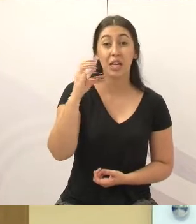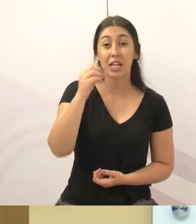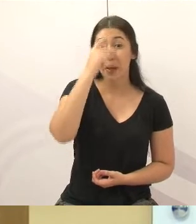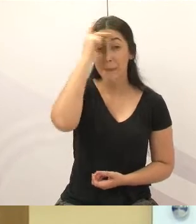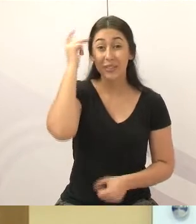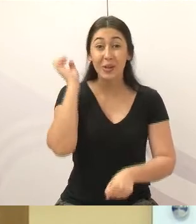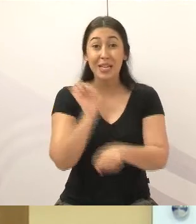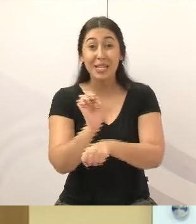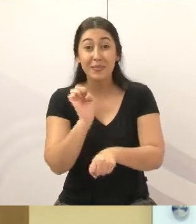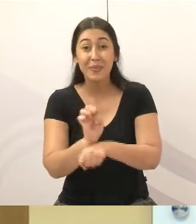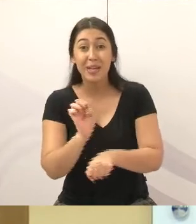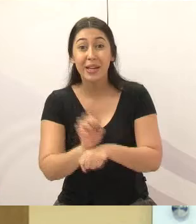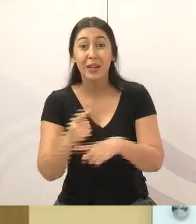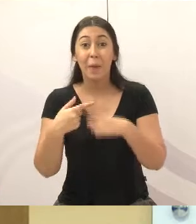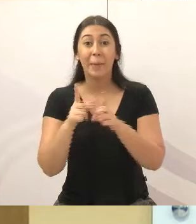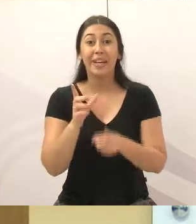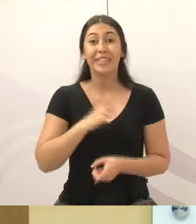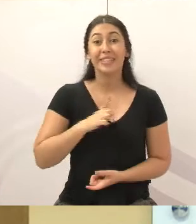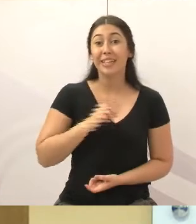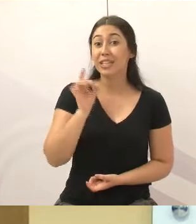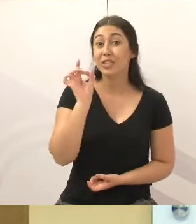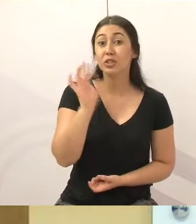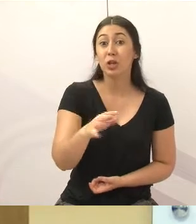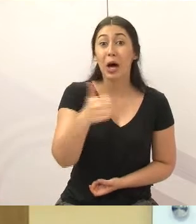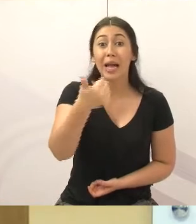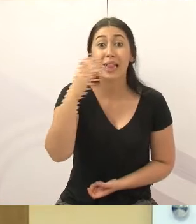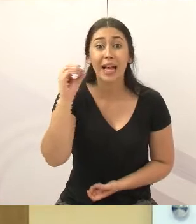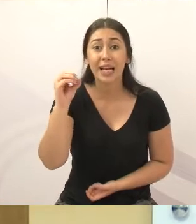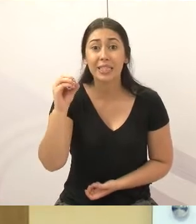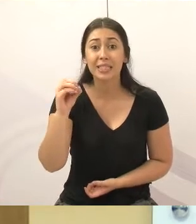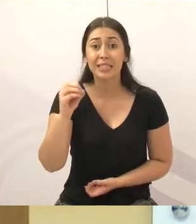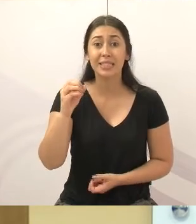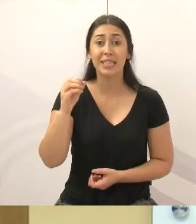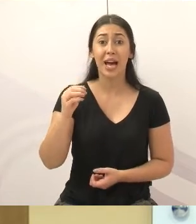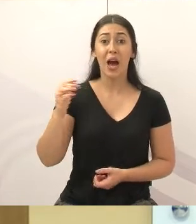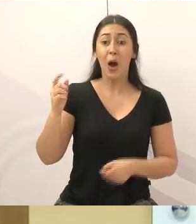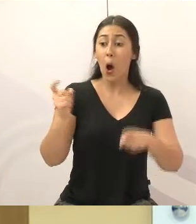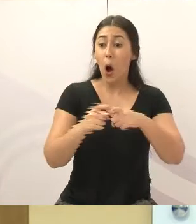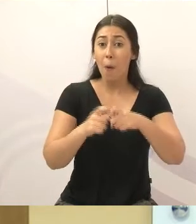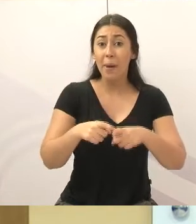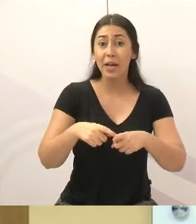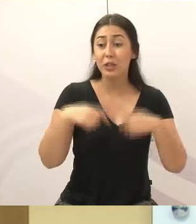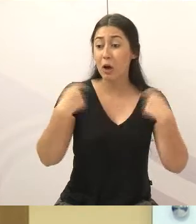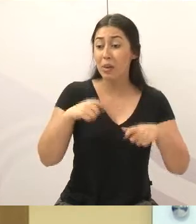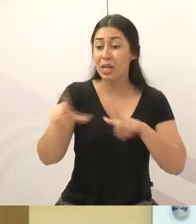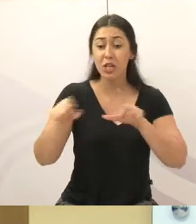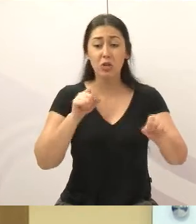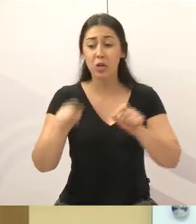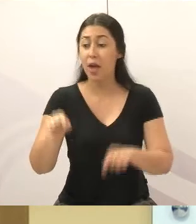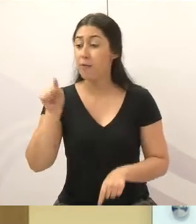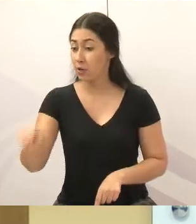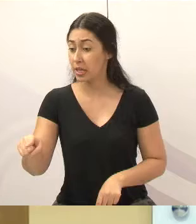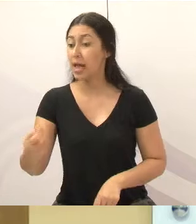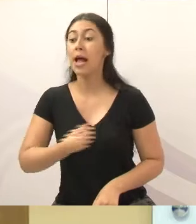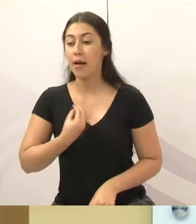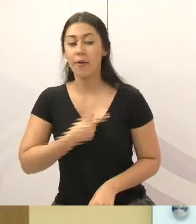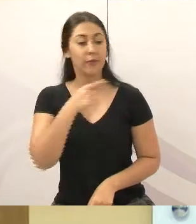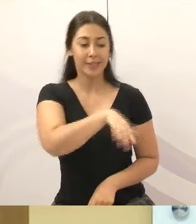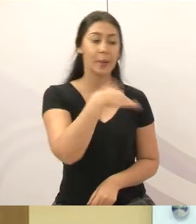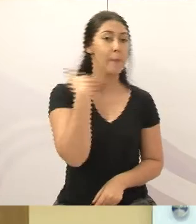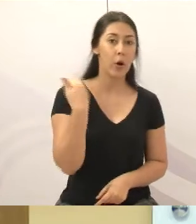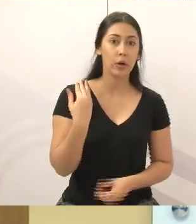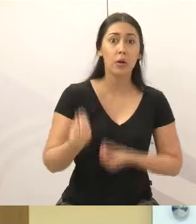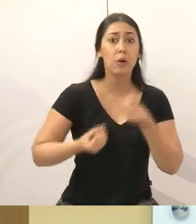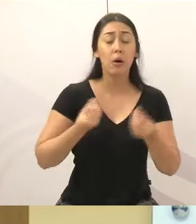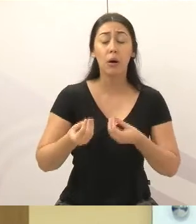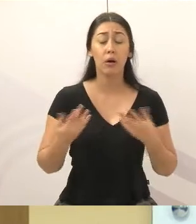internado e tem 10 ventiladores e ele tem que escolher quem vai morrer. É isso que nós estamos falando. Faz parte do nosso trabalho, é responsabilidade desta